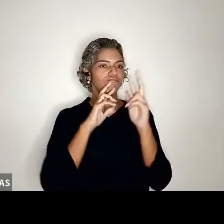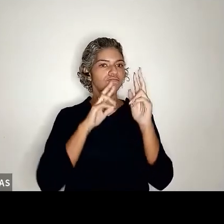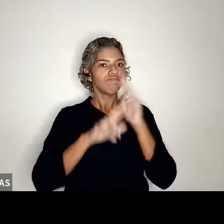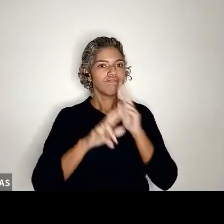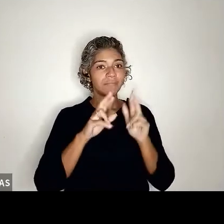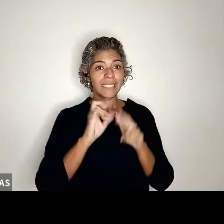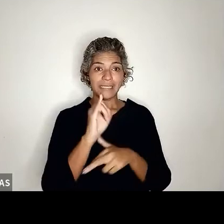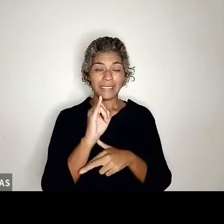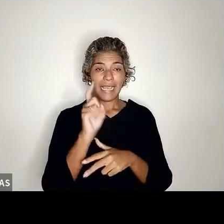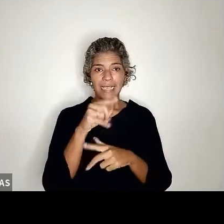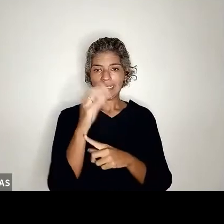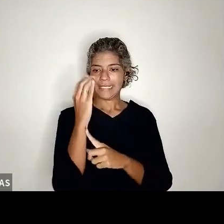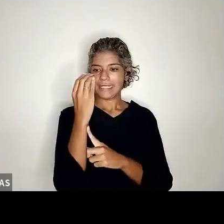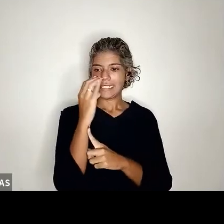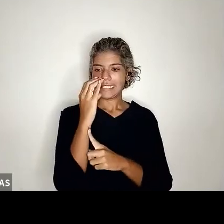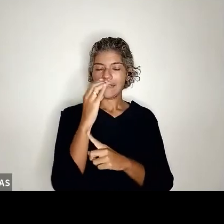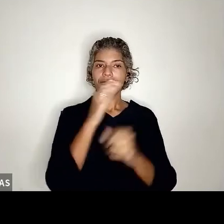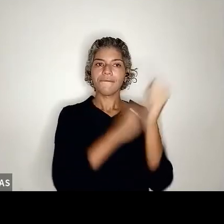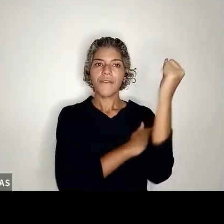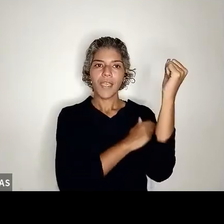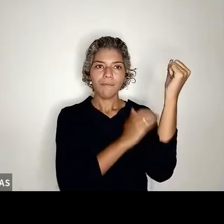feminista, que cara ela teria?